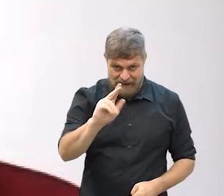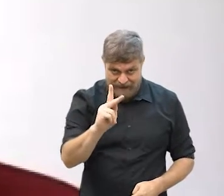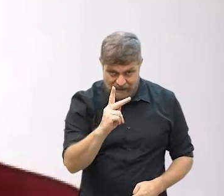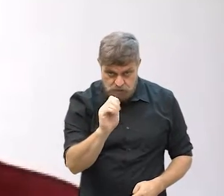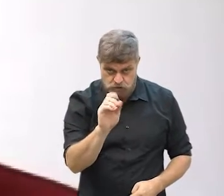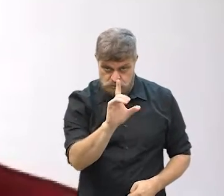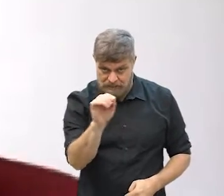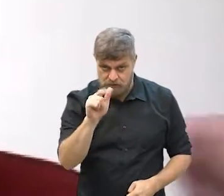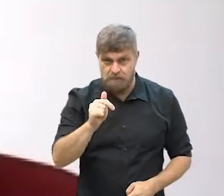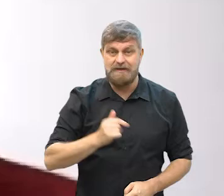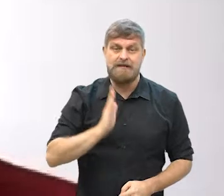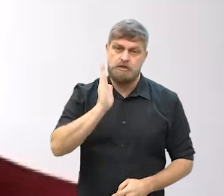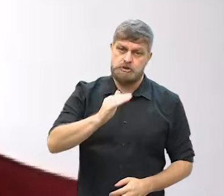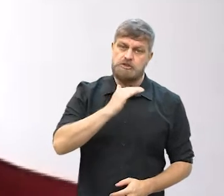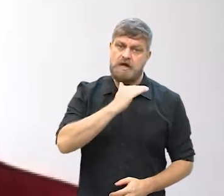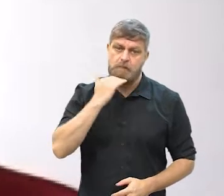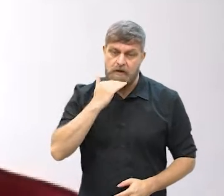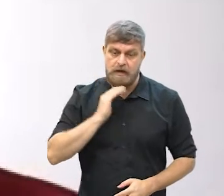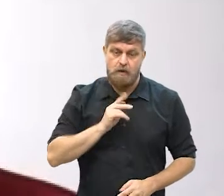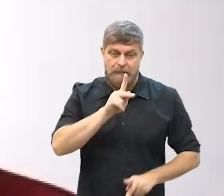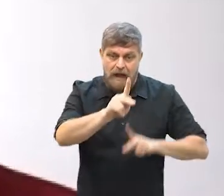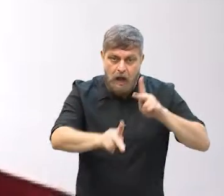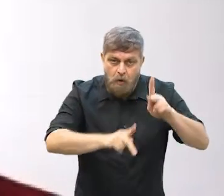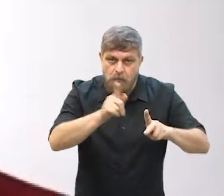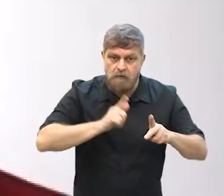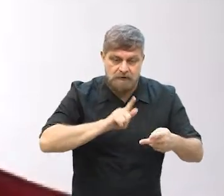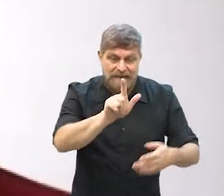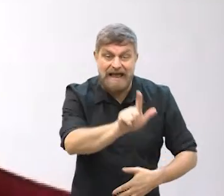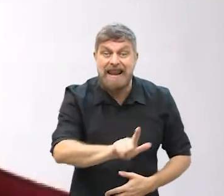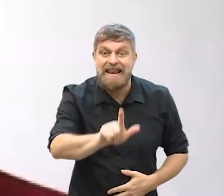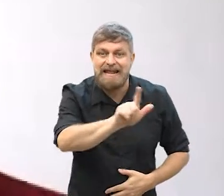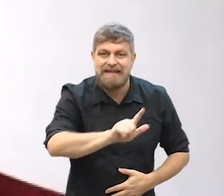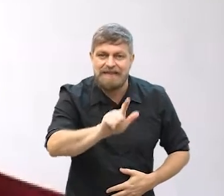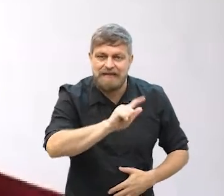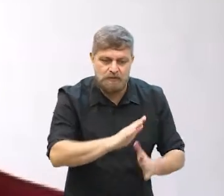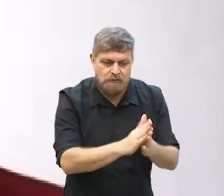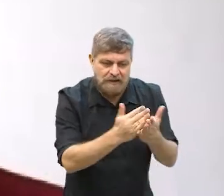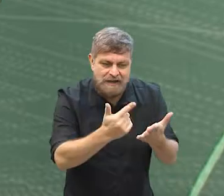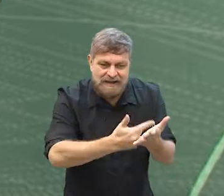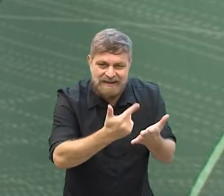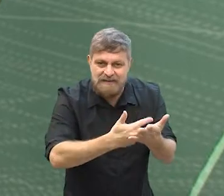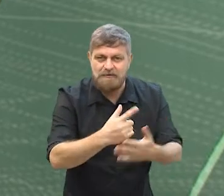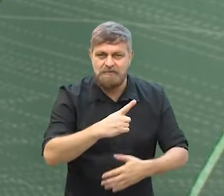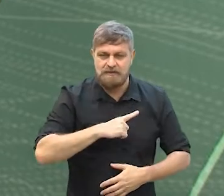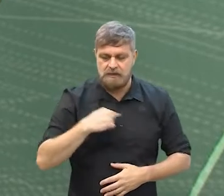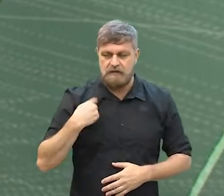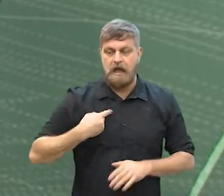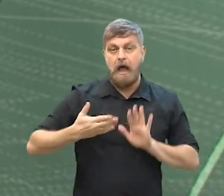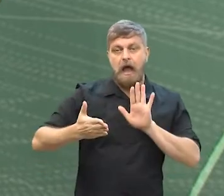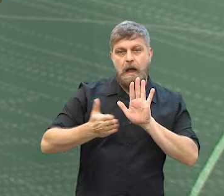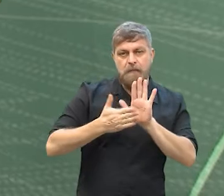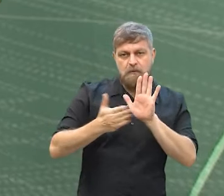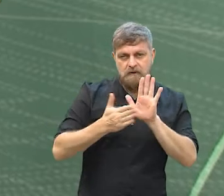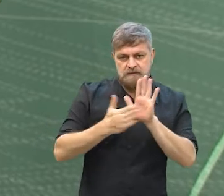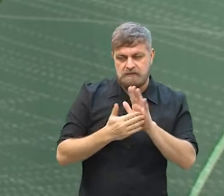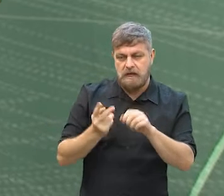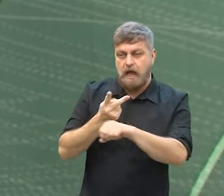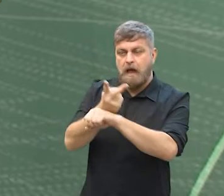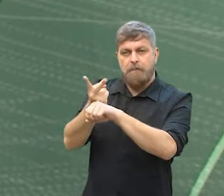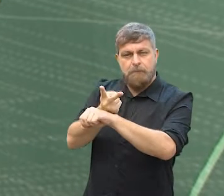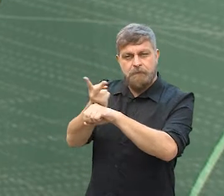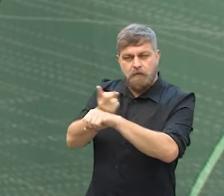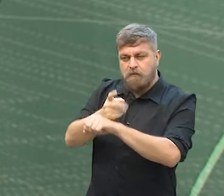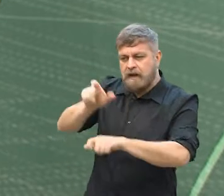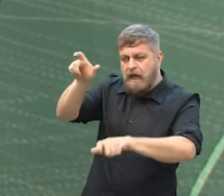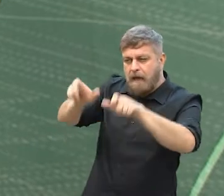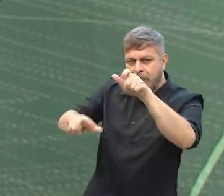anos, e que a obra dele se encontra em domínio público, eu lancei essa proposta para os alunos, que em vez de a gente ir atrás de algum autor ou de